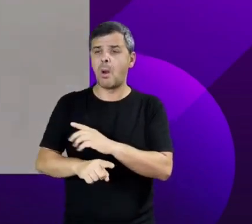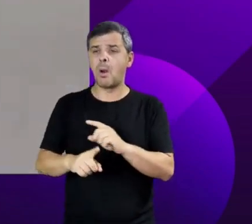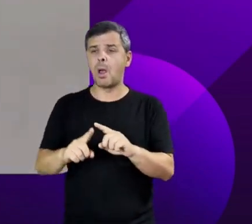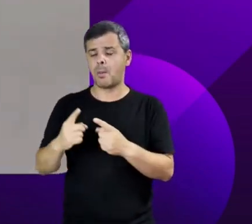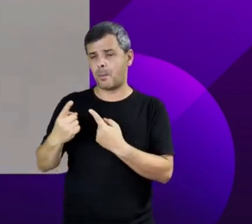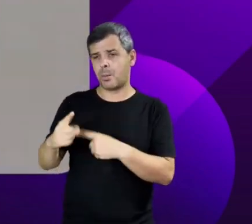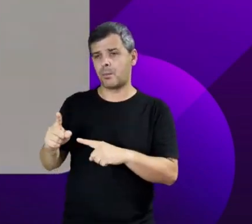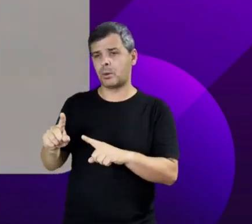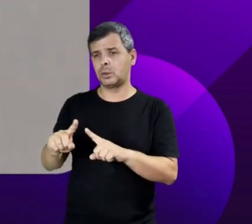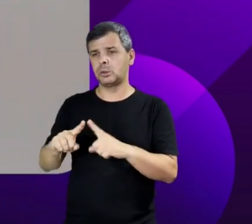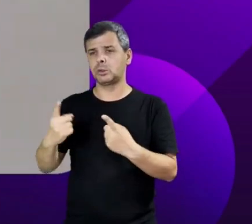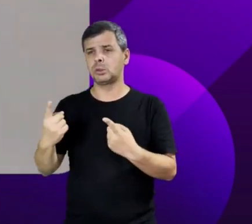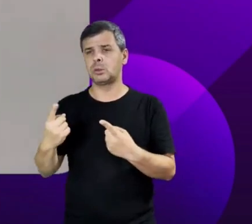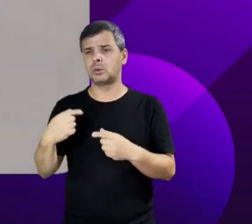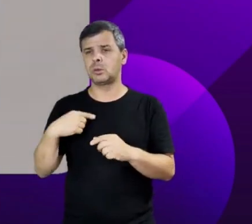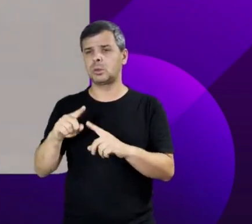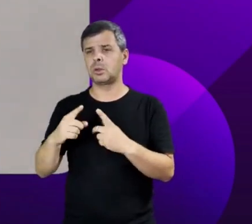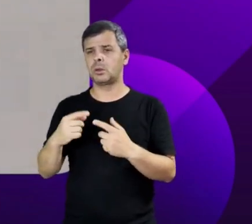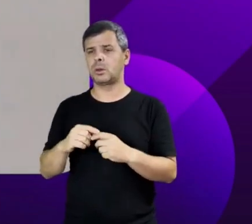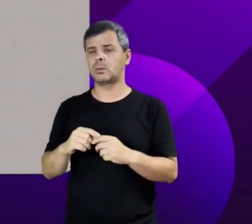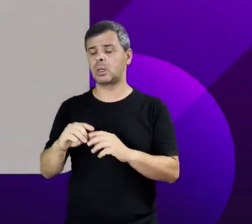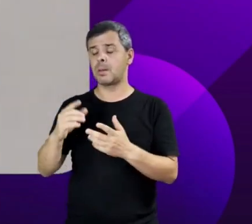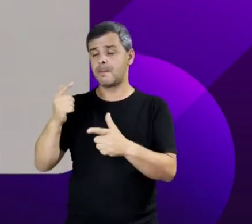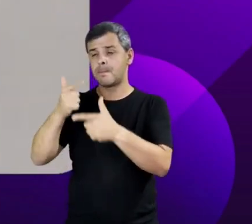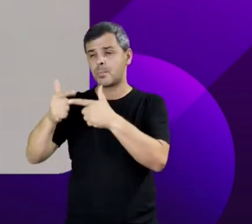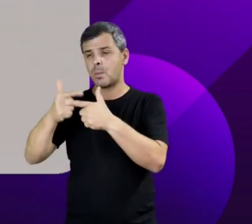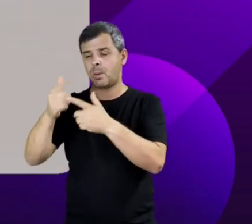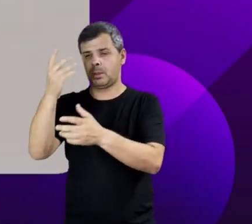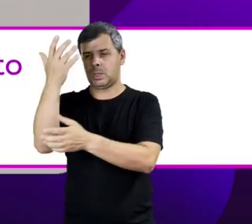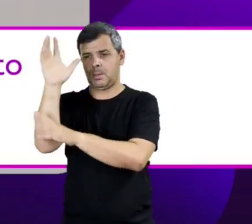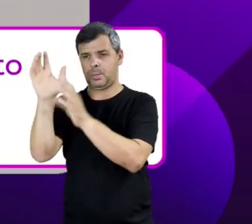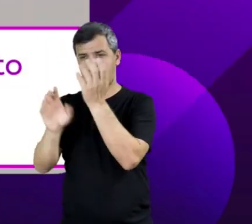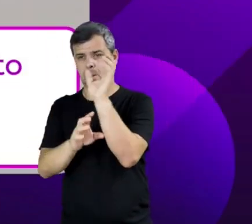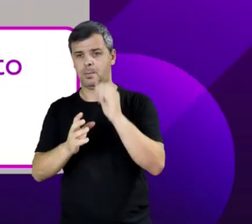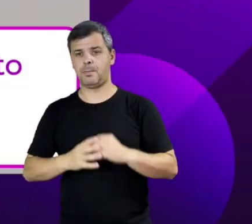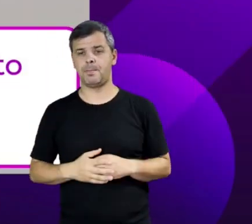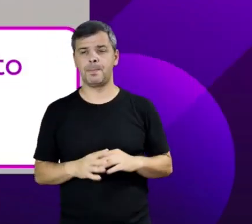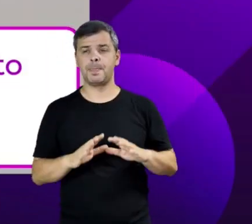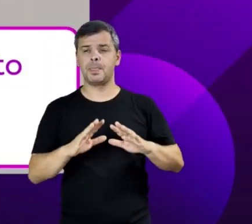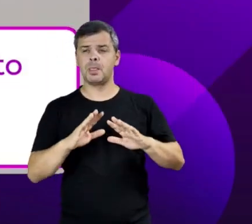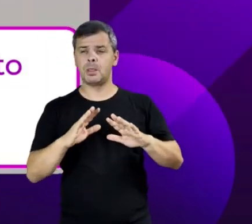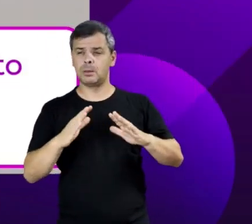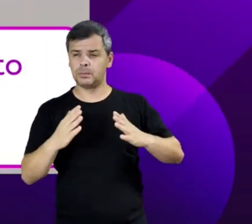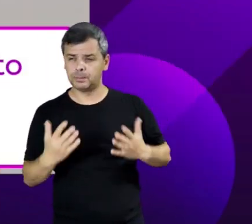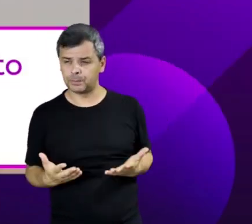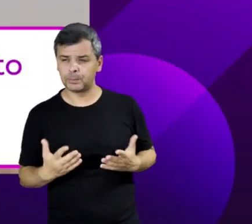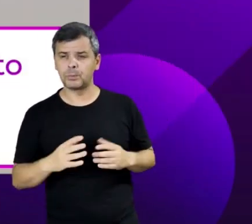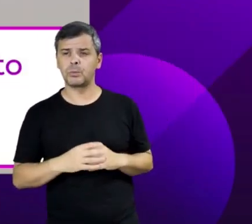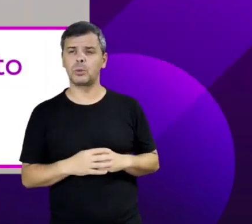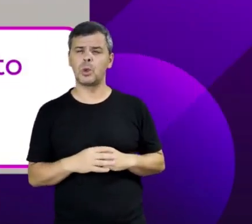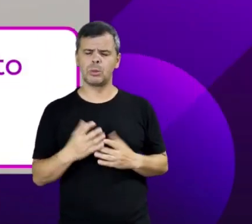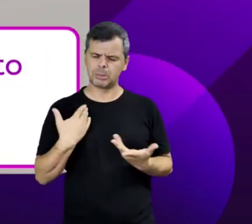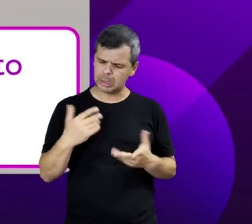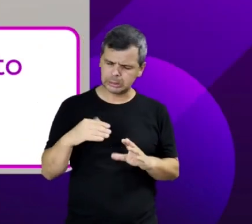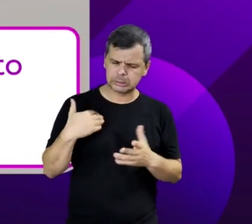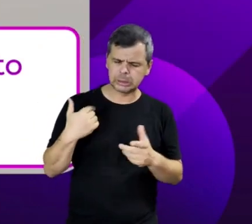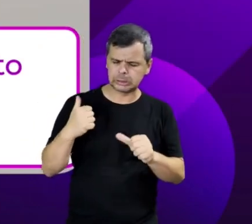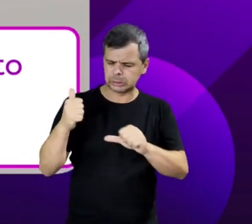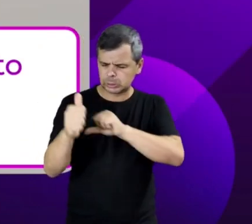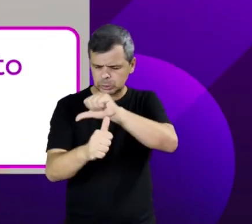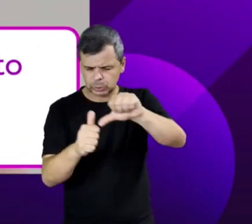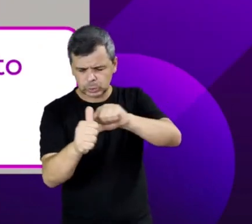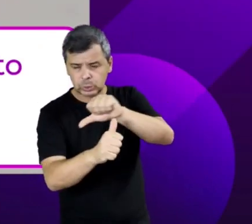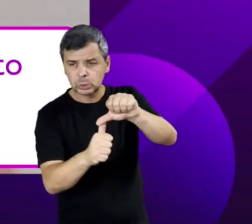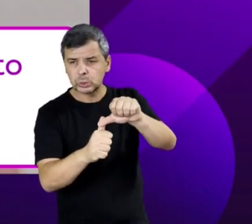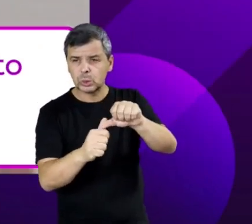isso que nós chamamos destes desastres. Bom, a partir, então, desse conjunto de